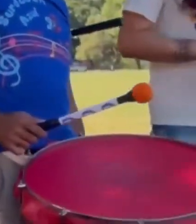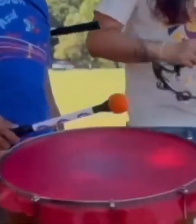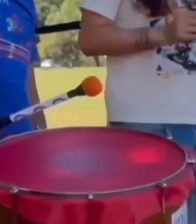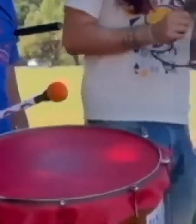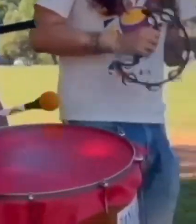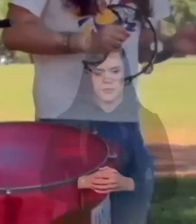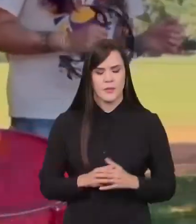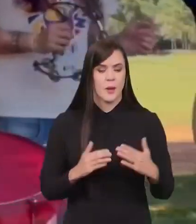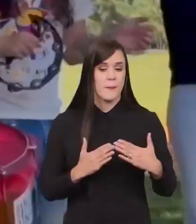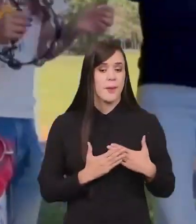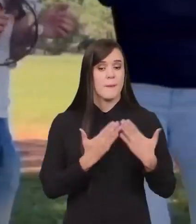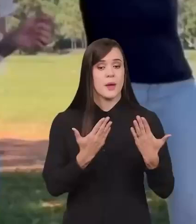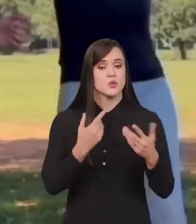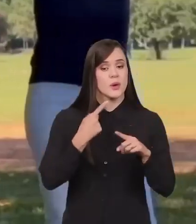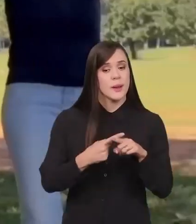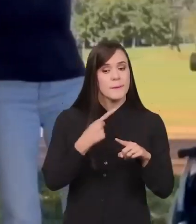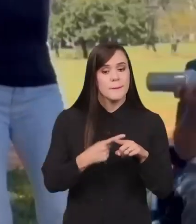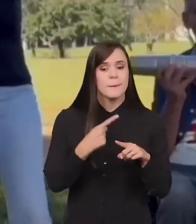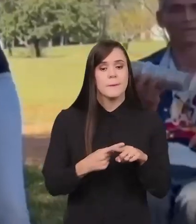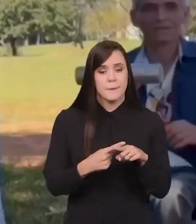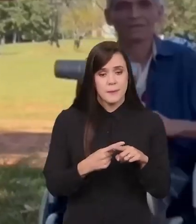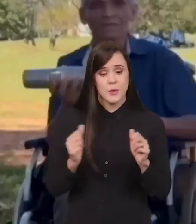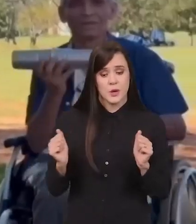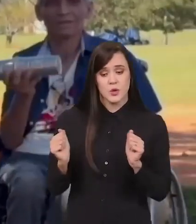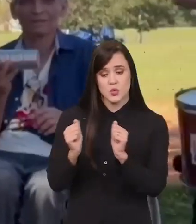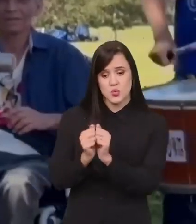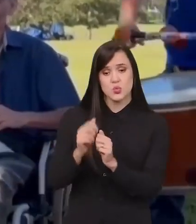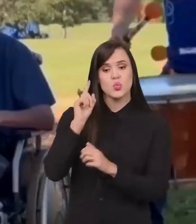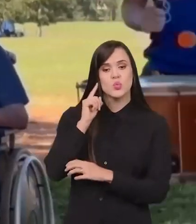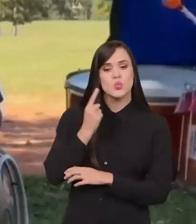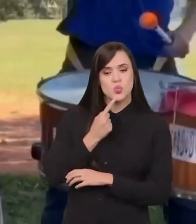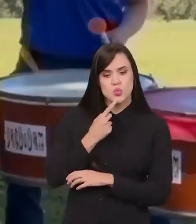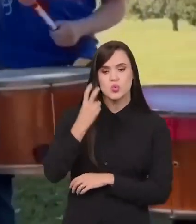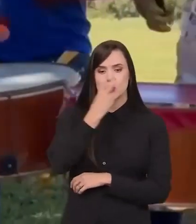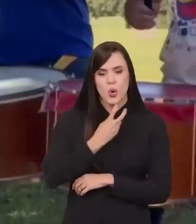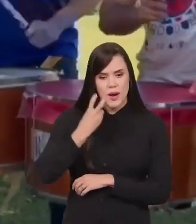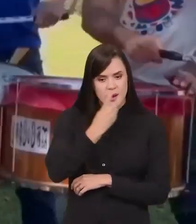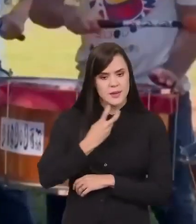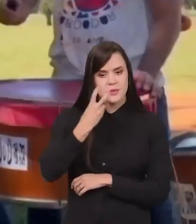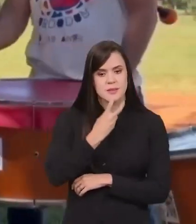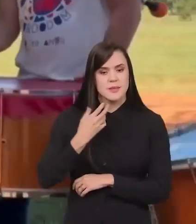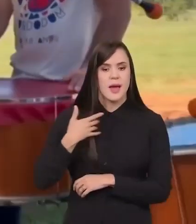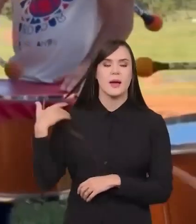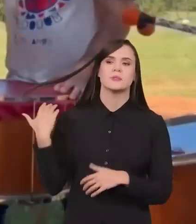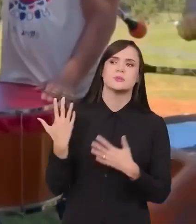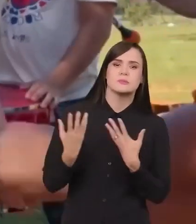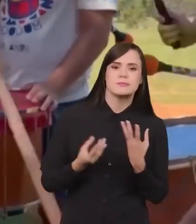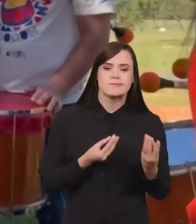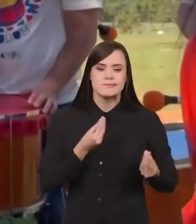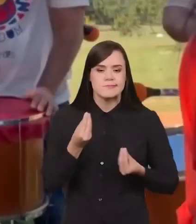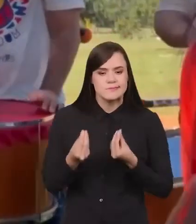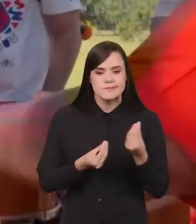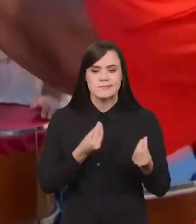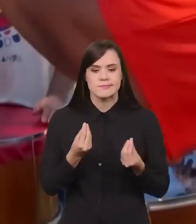Me apaixonei porque eu, como uma pessoa surda mais oralizada, né, a gente fica meio que no limbo